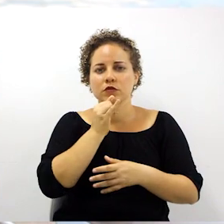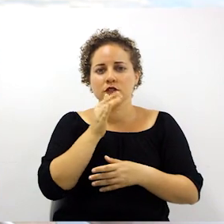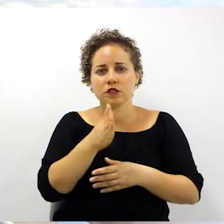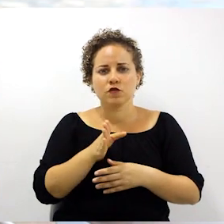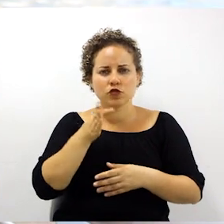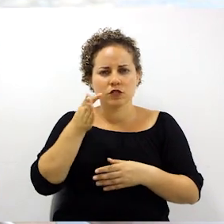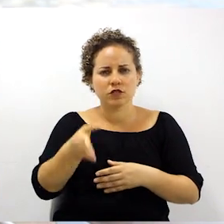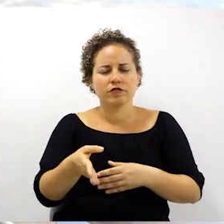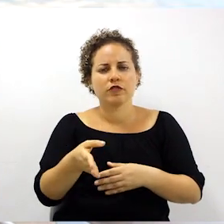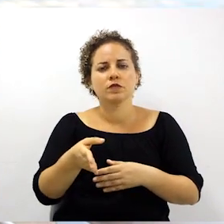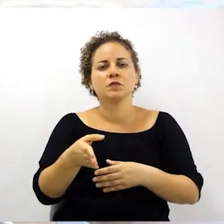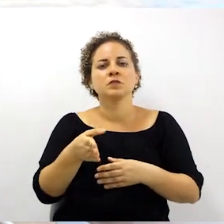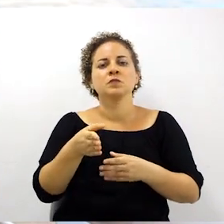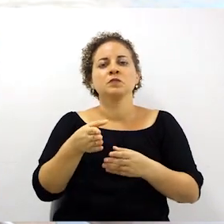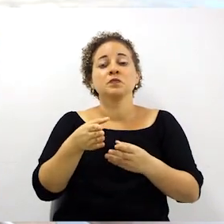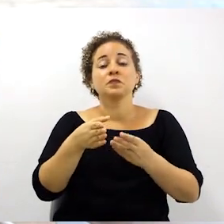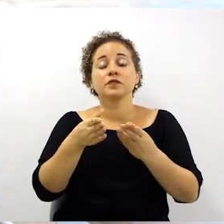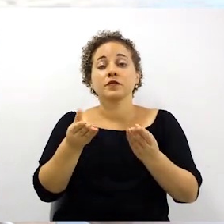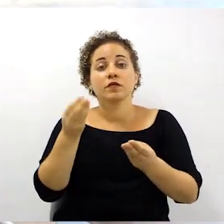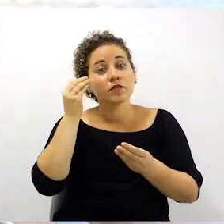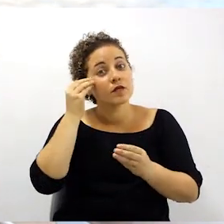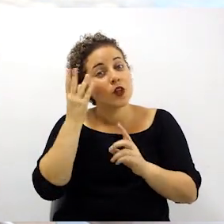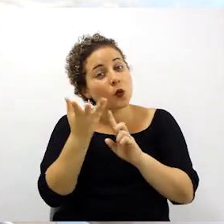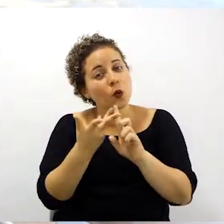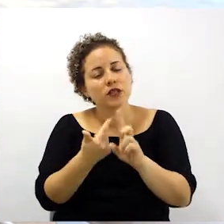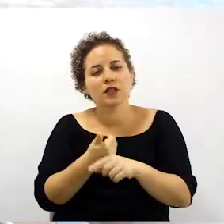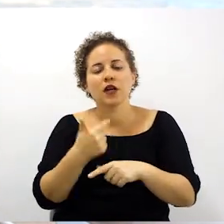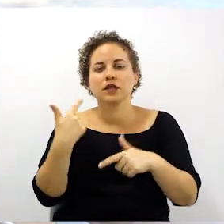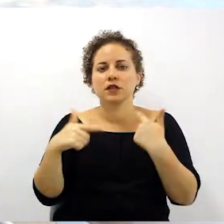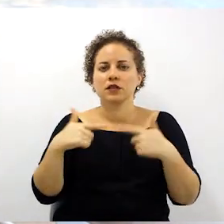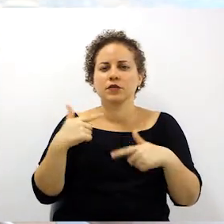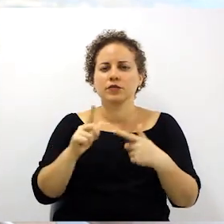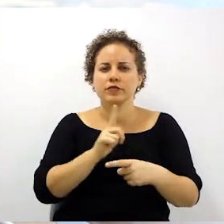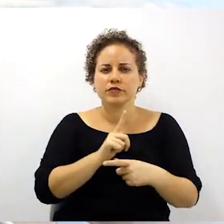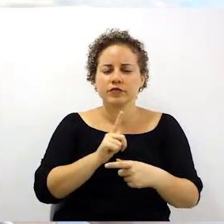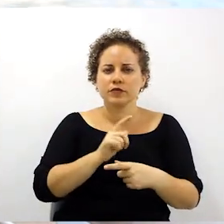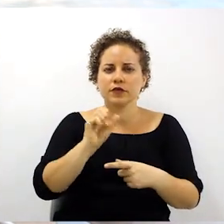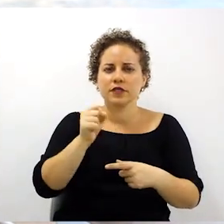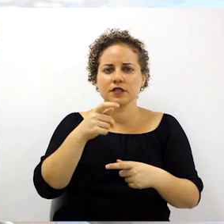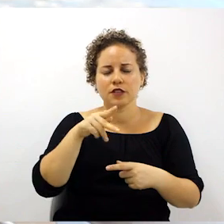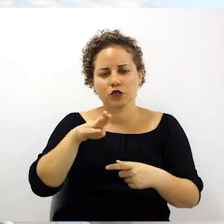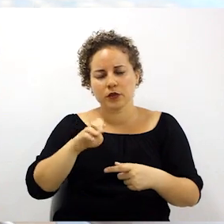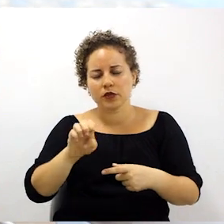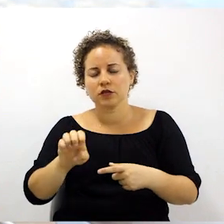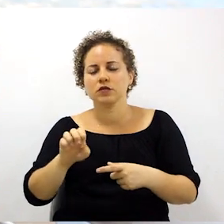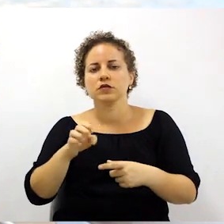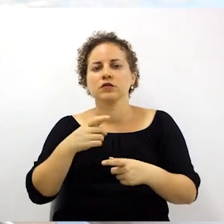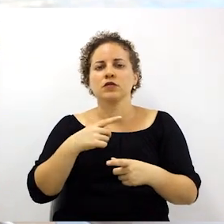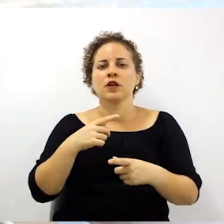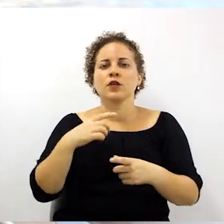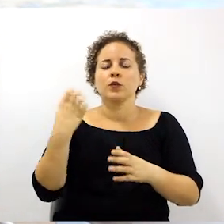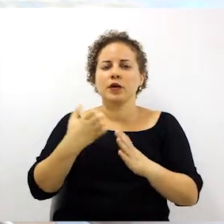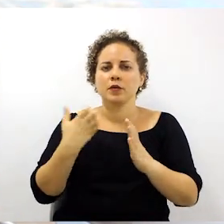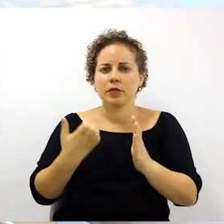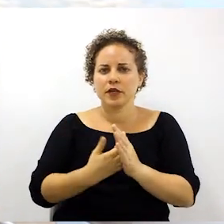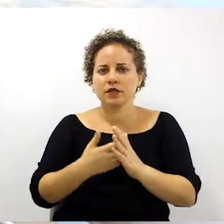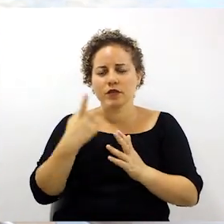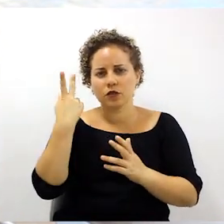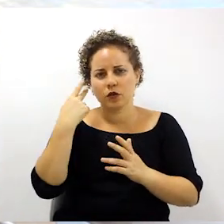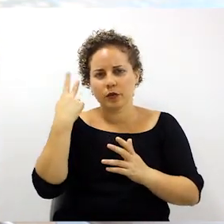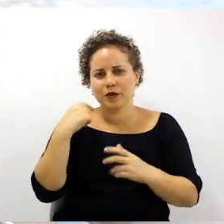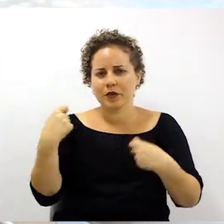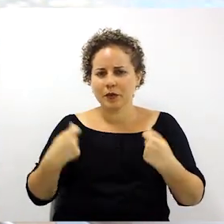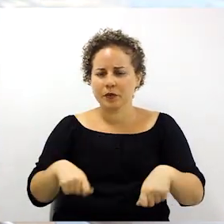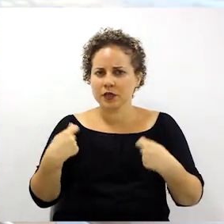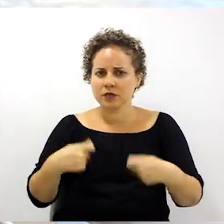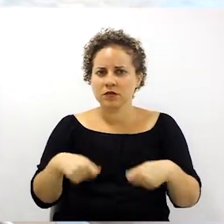vai dimensionar a quantidade de profissionais que irá constituir o SESMET em uma empresa tradicional, você vai ver que é